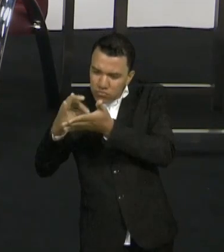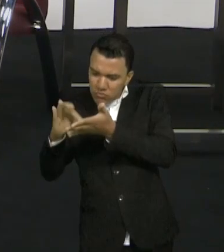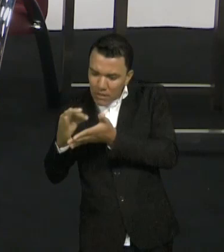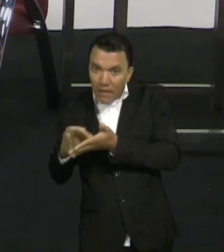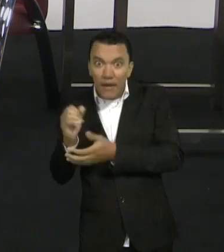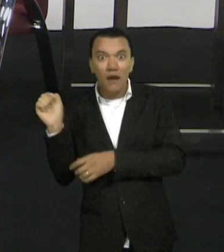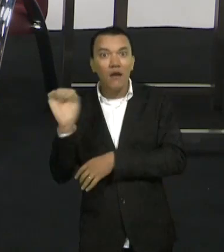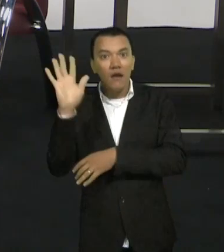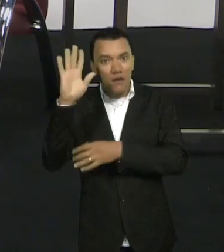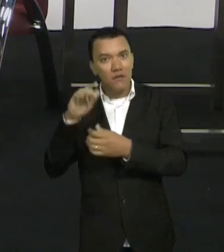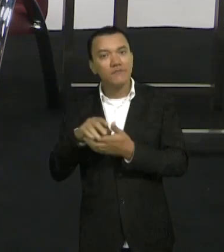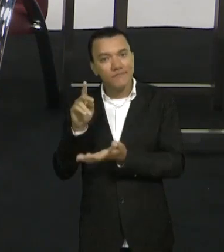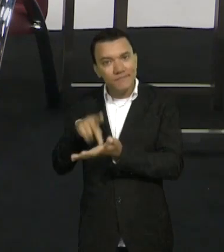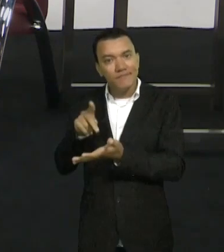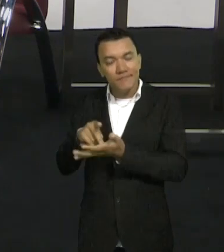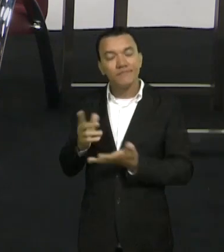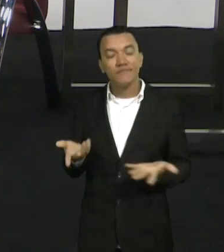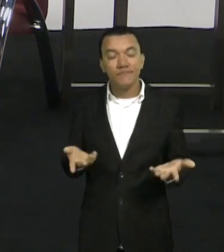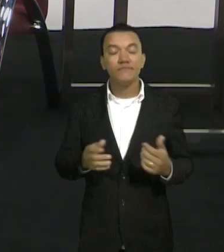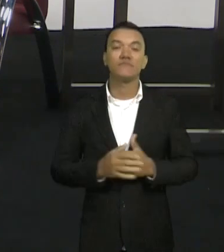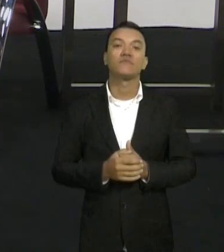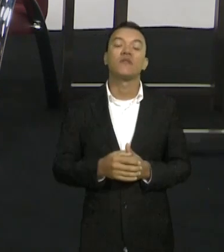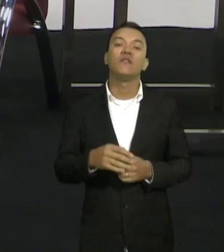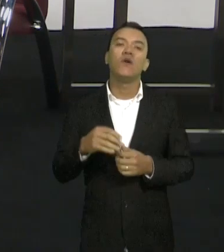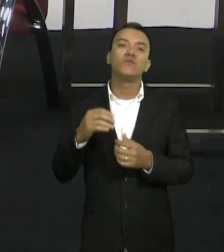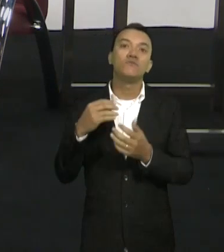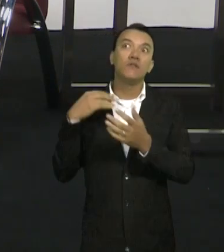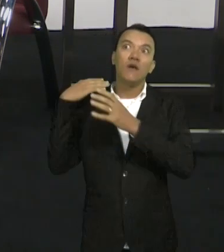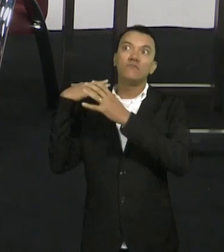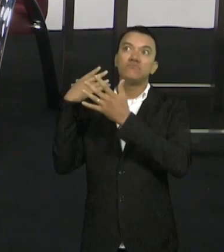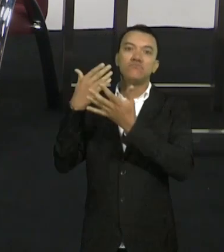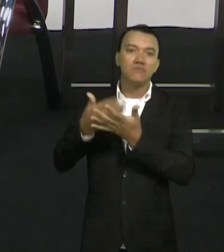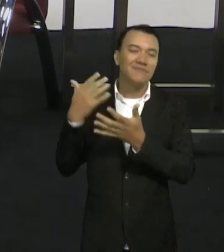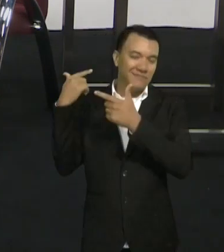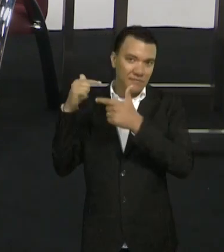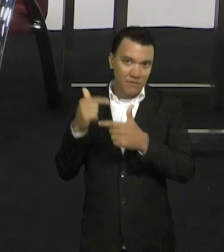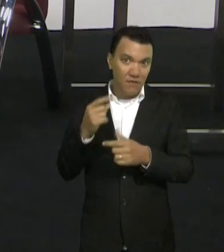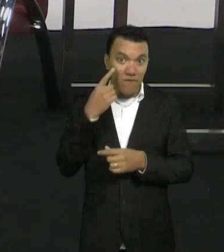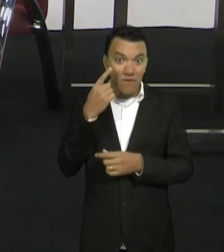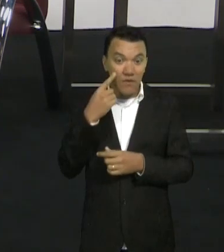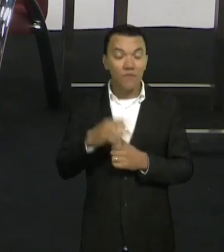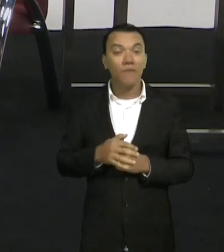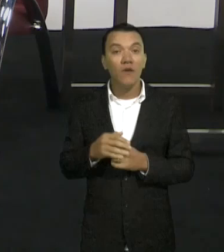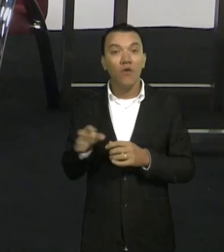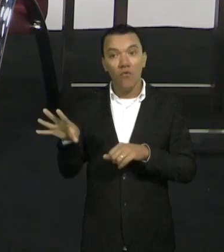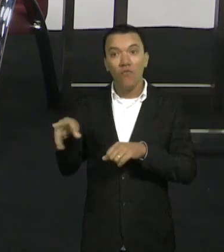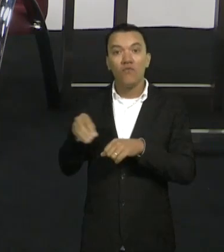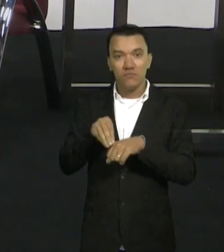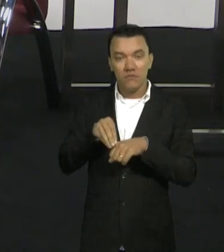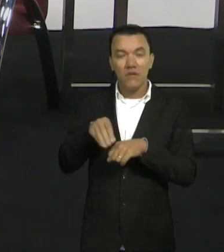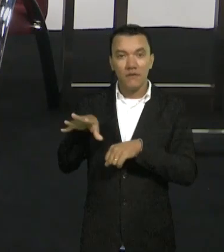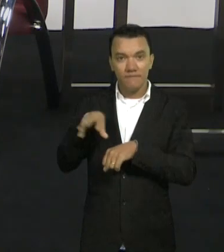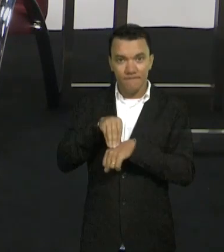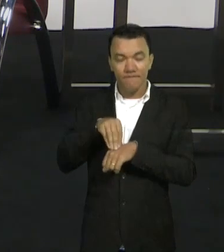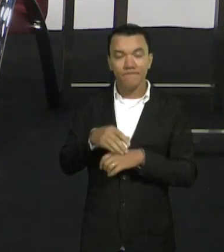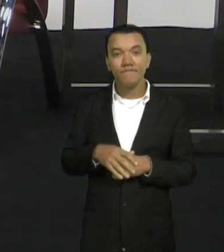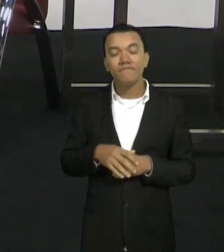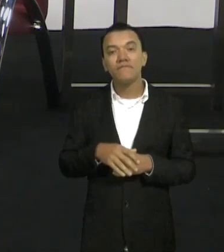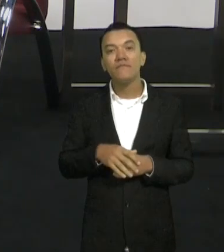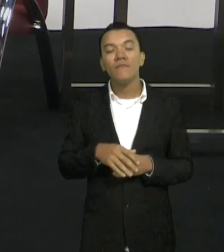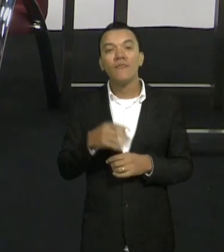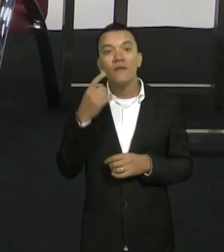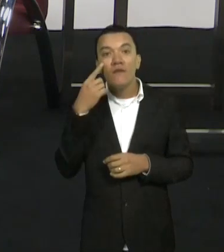realmente. E a gente começou a resgatar isso. Mas a gente viu que além dos bordados do Bumba Meu